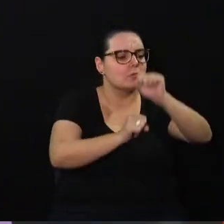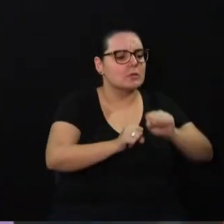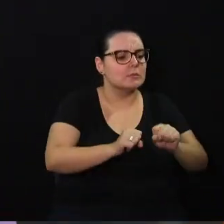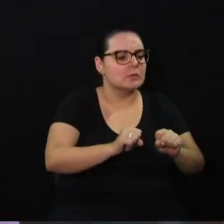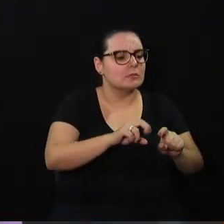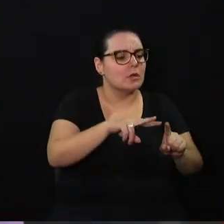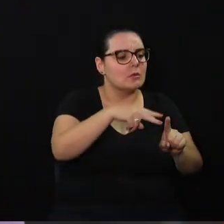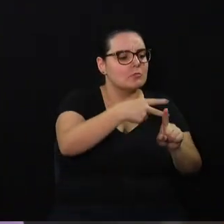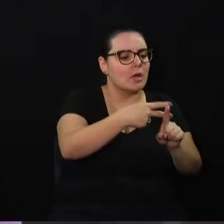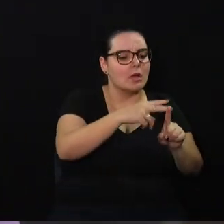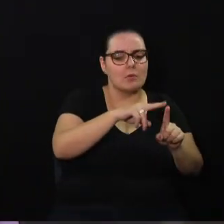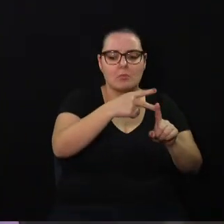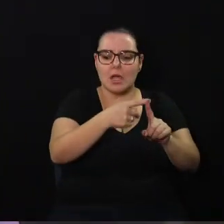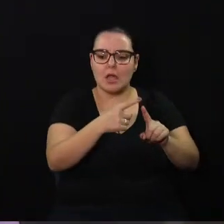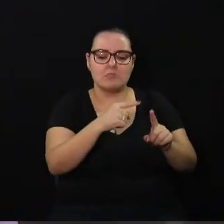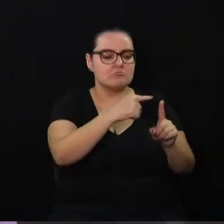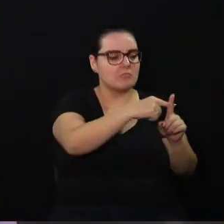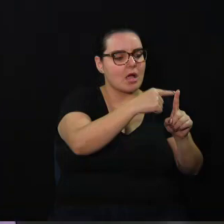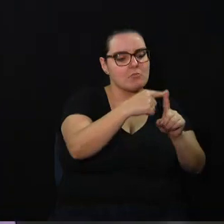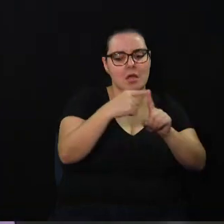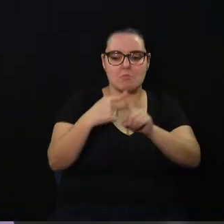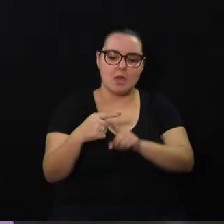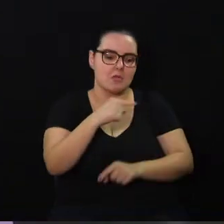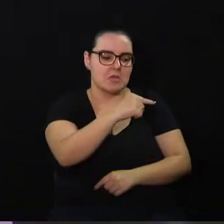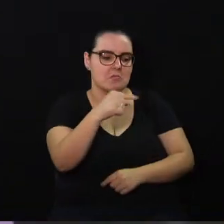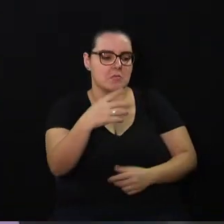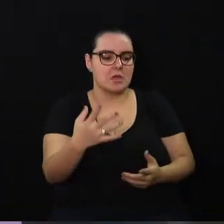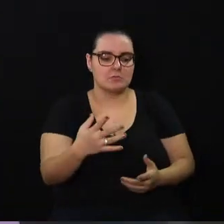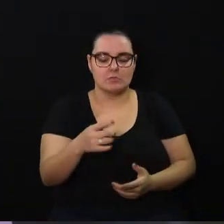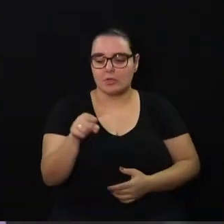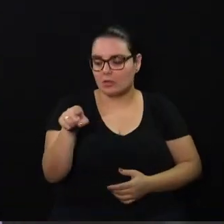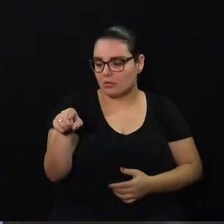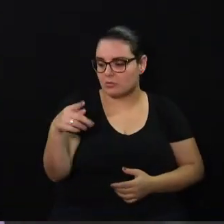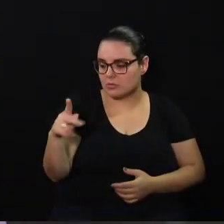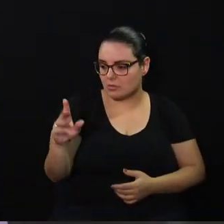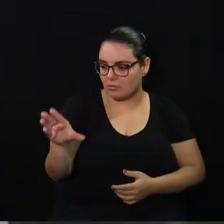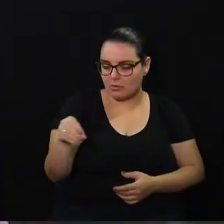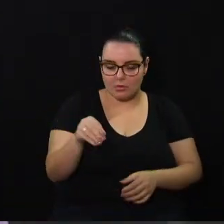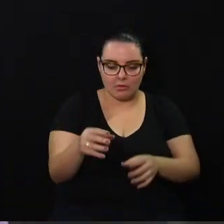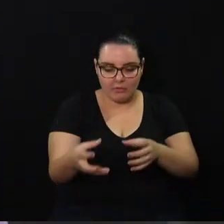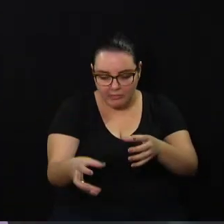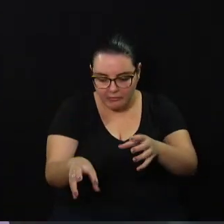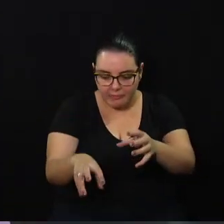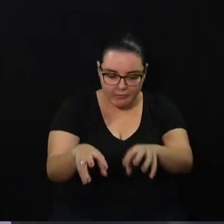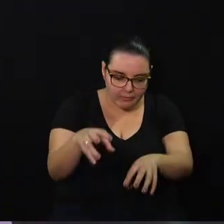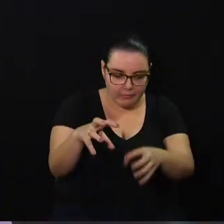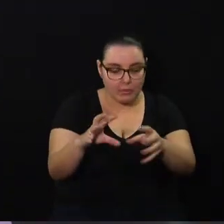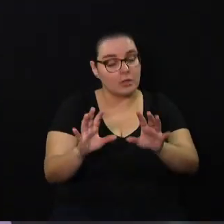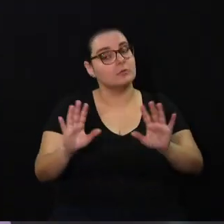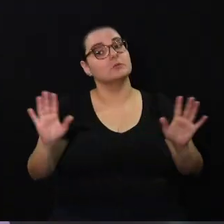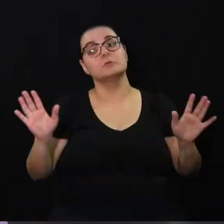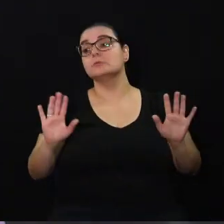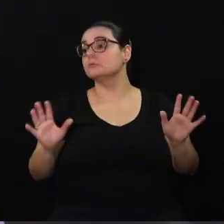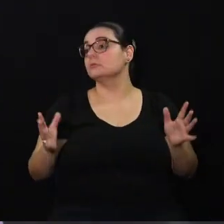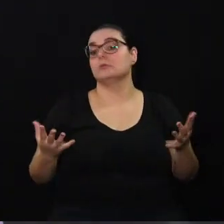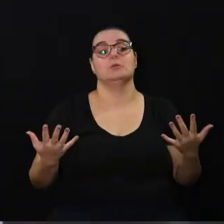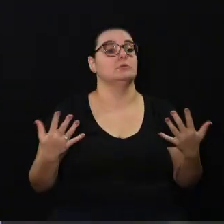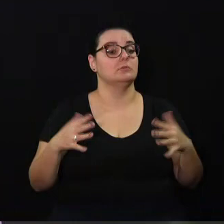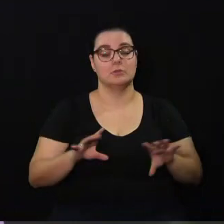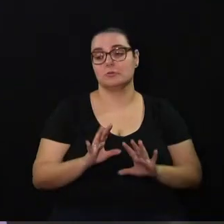canto montando bloquinho né então isso não inclusão na inclusão ela tem que garantir